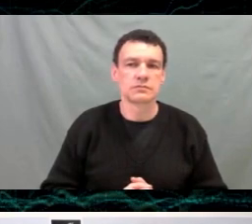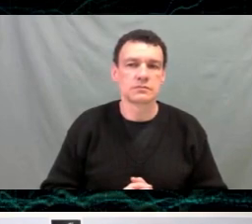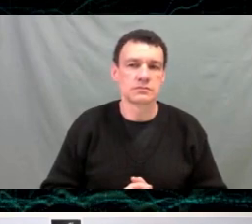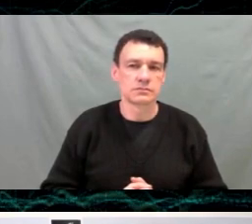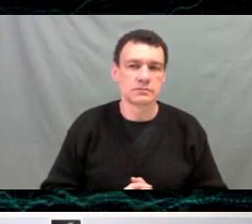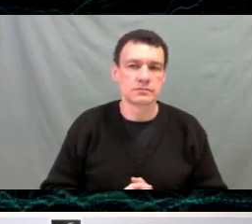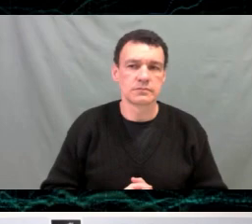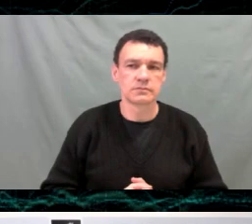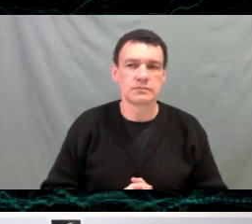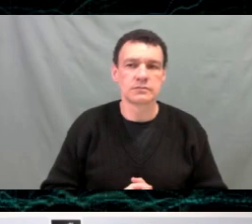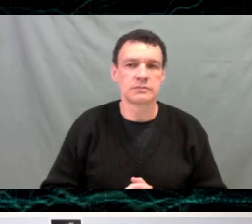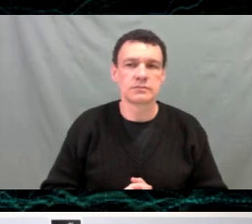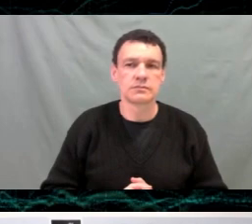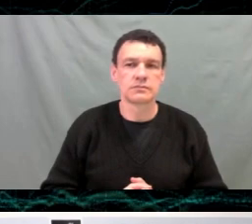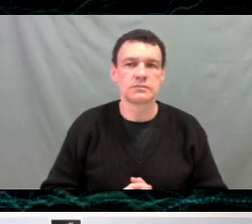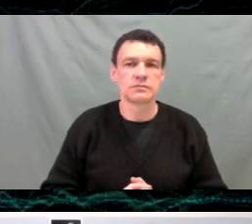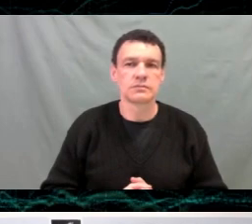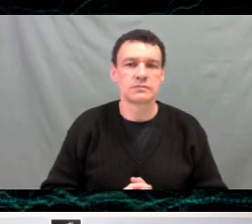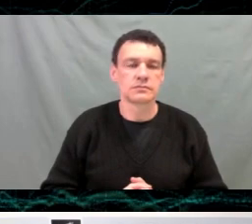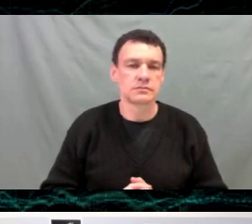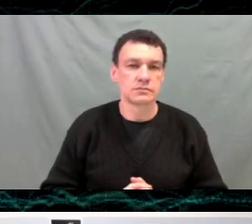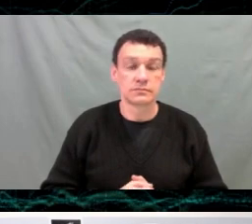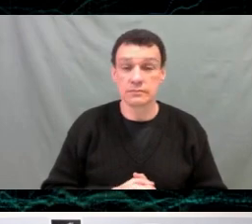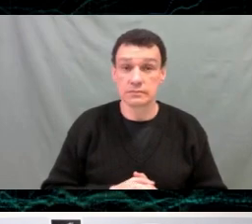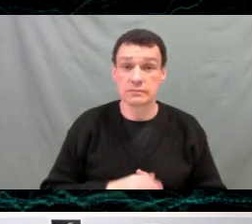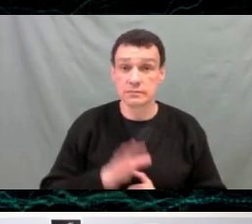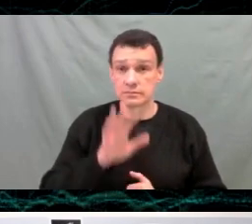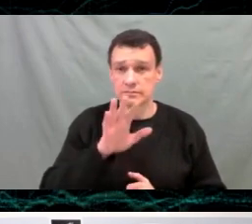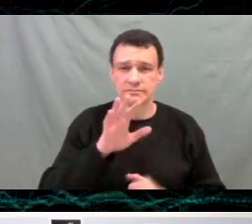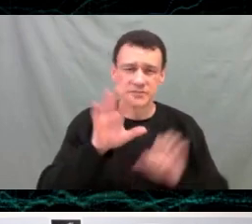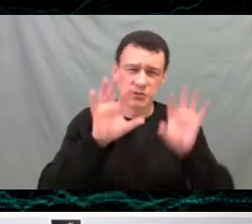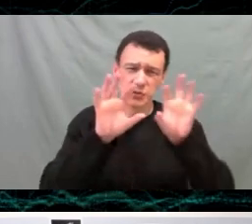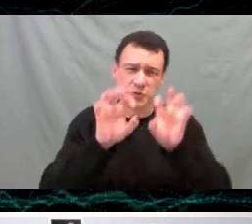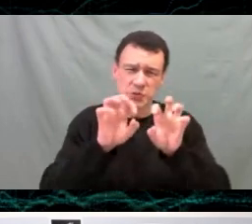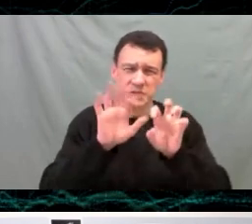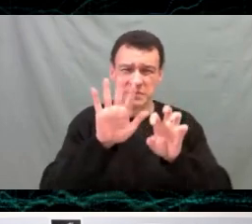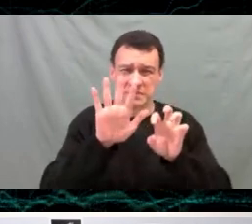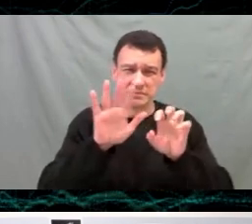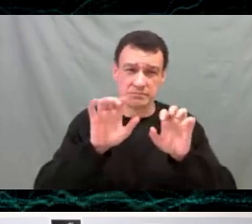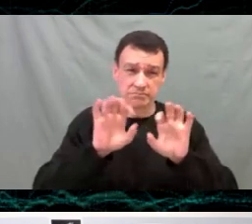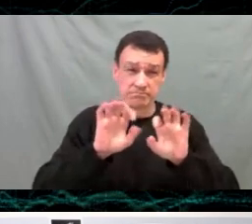Então, aqui, ó, tenho. Dura que tá escuro esse negócio.